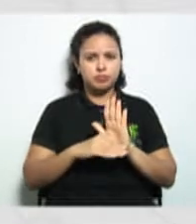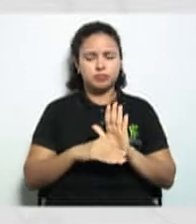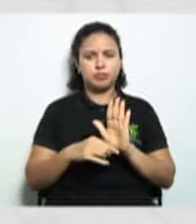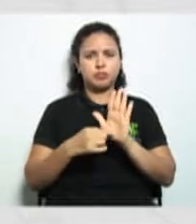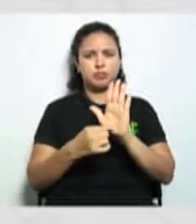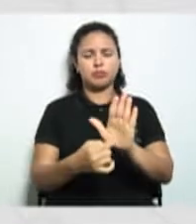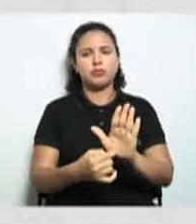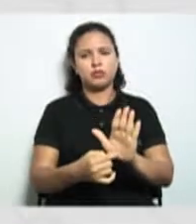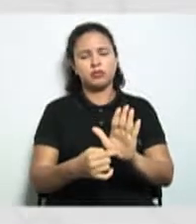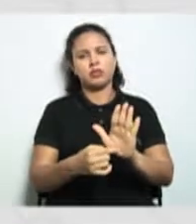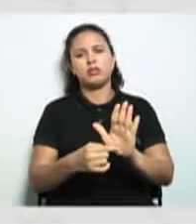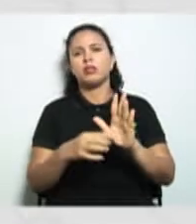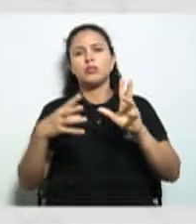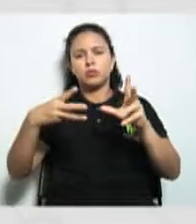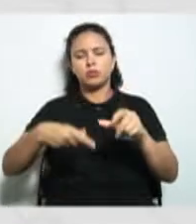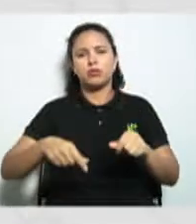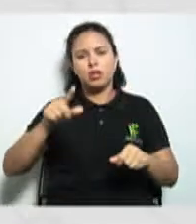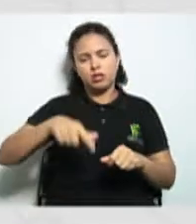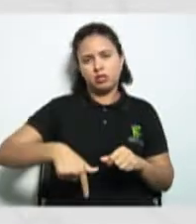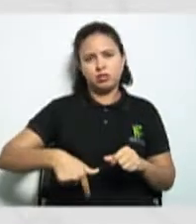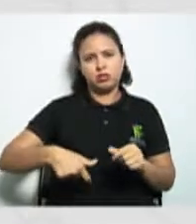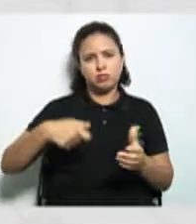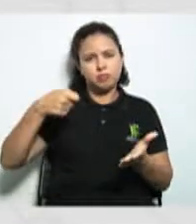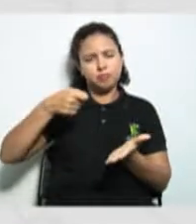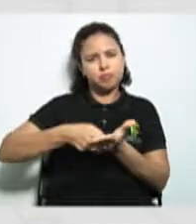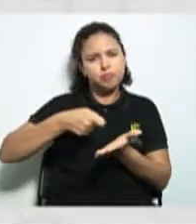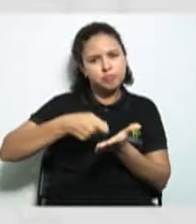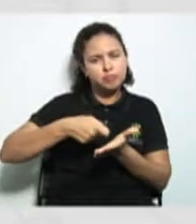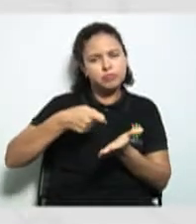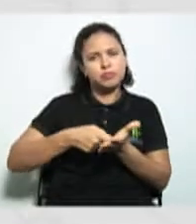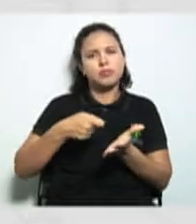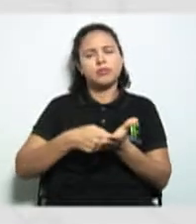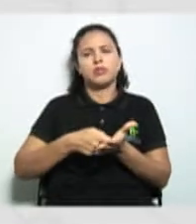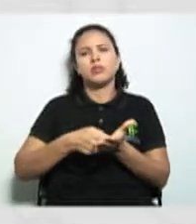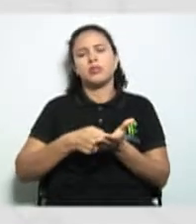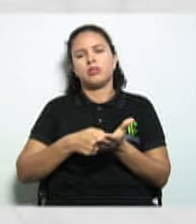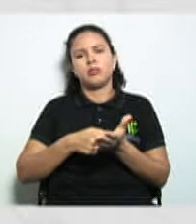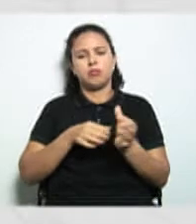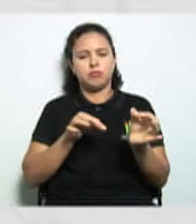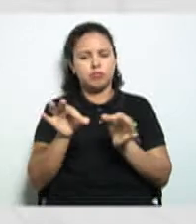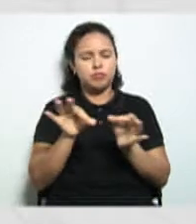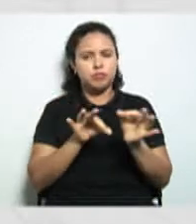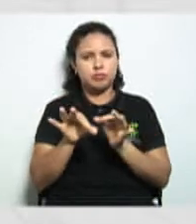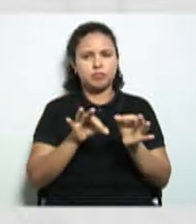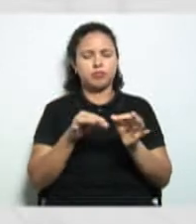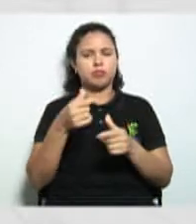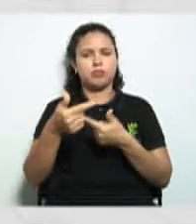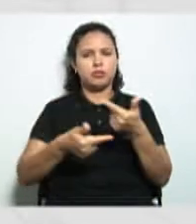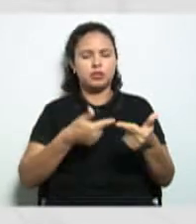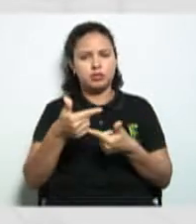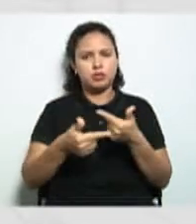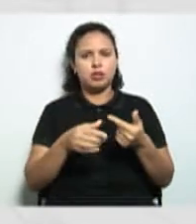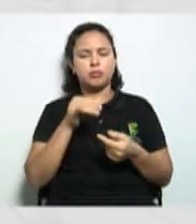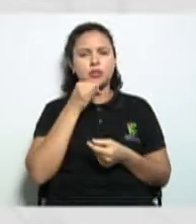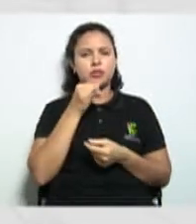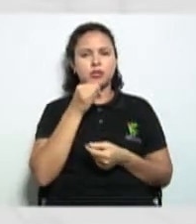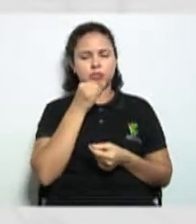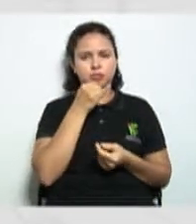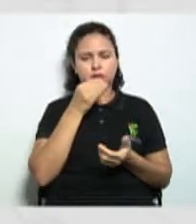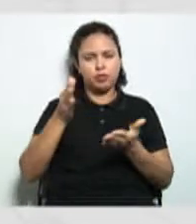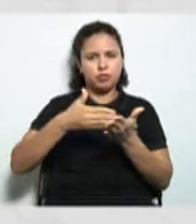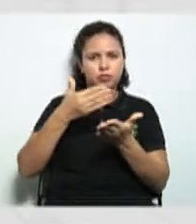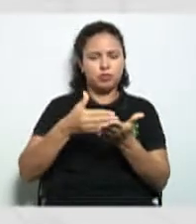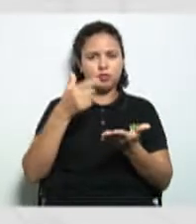né, eles são obrigatórios do ponto de vista da formatação do trabalho. Mas, por exemplo, a folha de rosto, ela